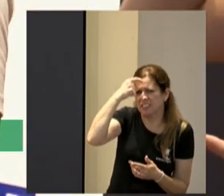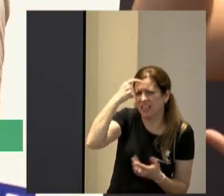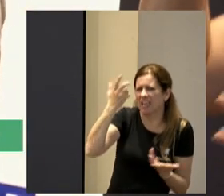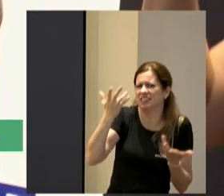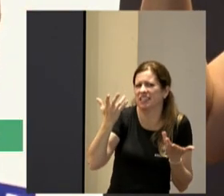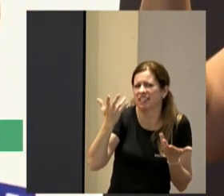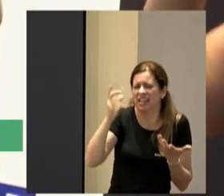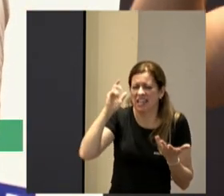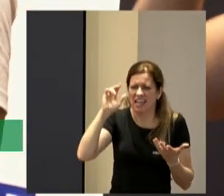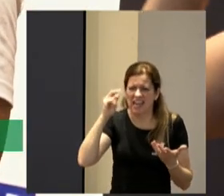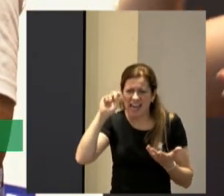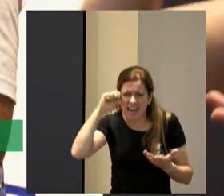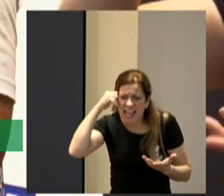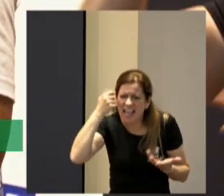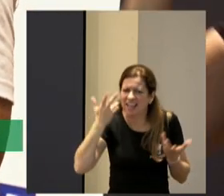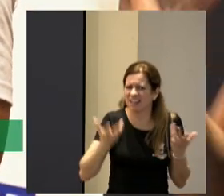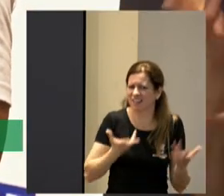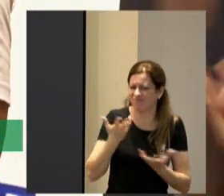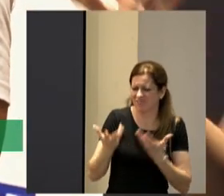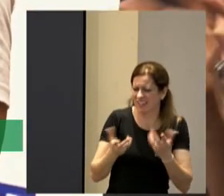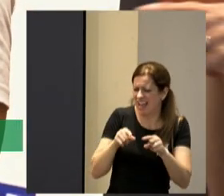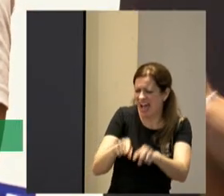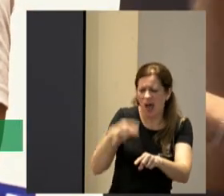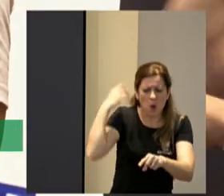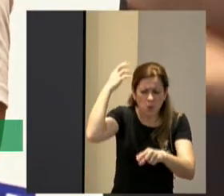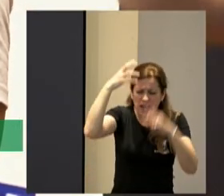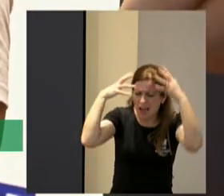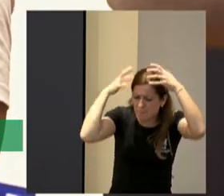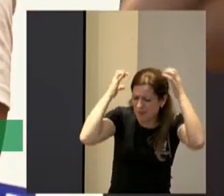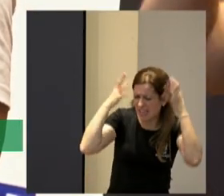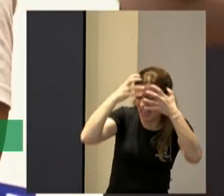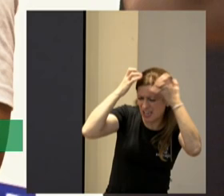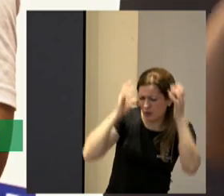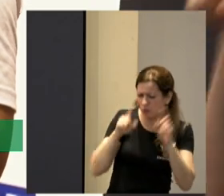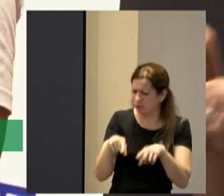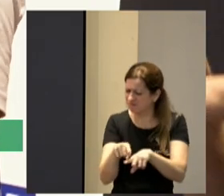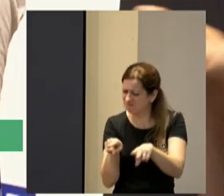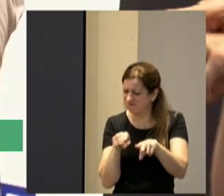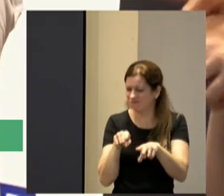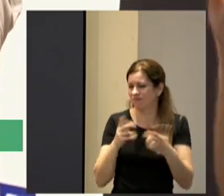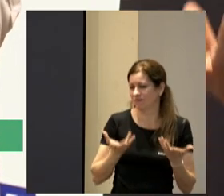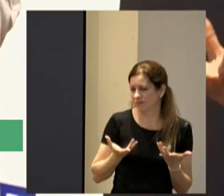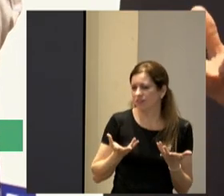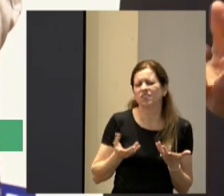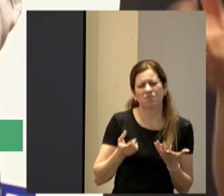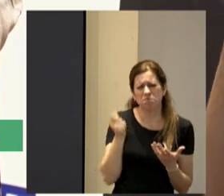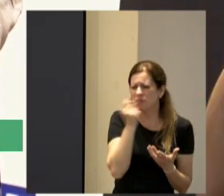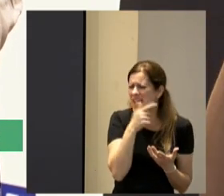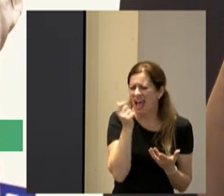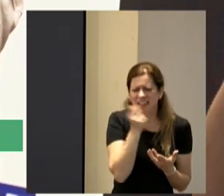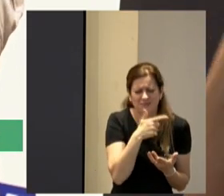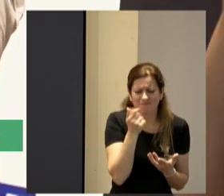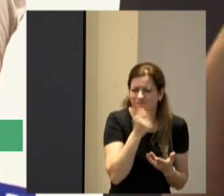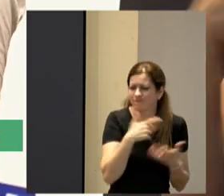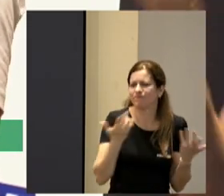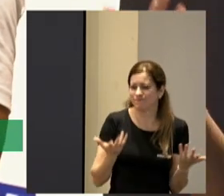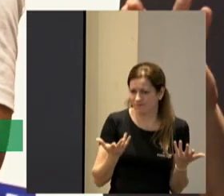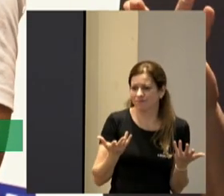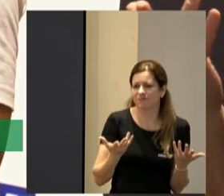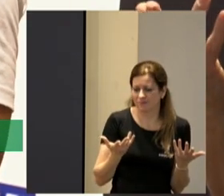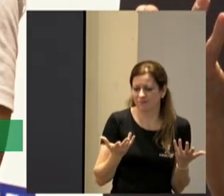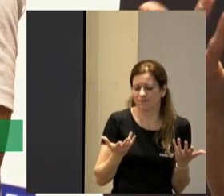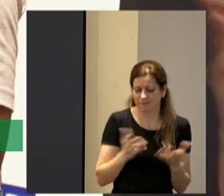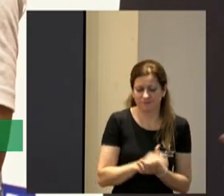Piadinha sobre a forma do cabelo e o que o professor está usando, piadinha sobre